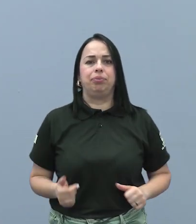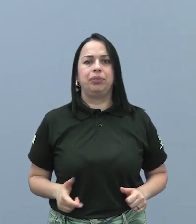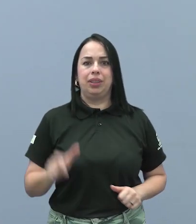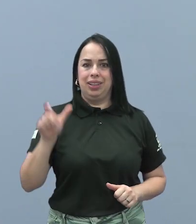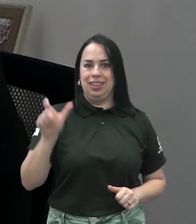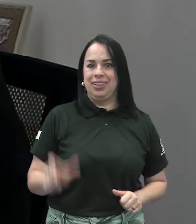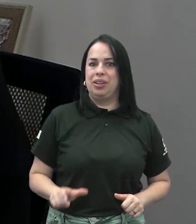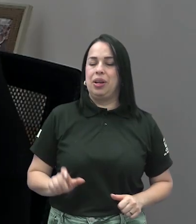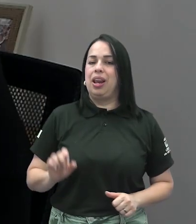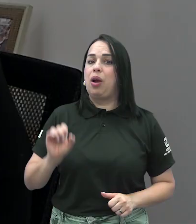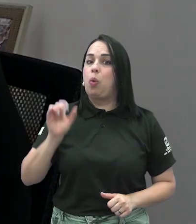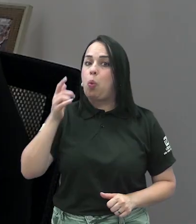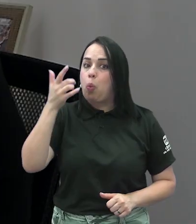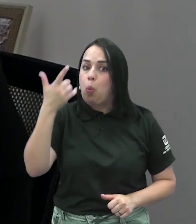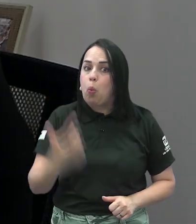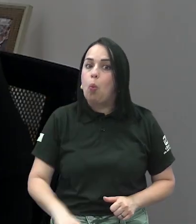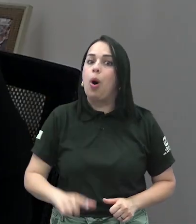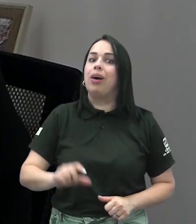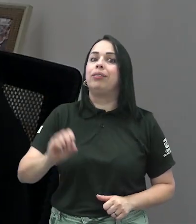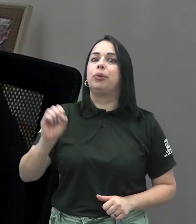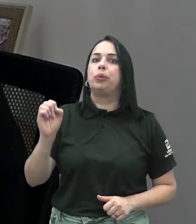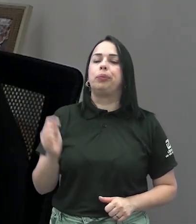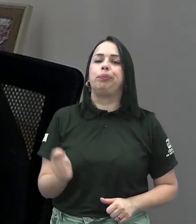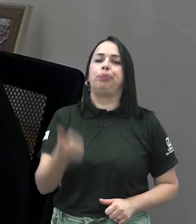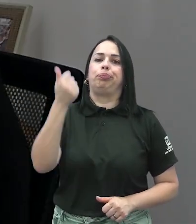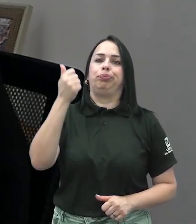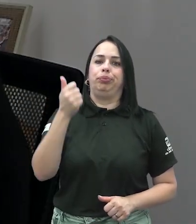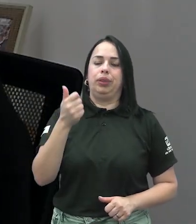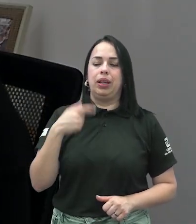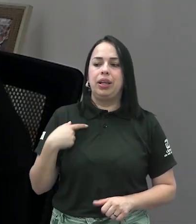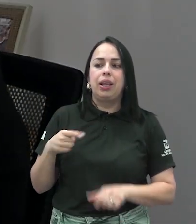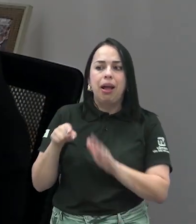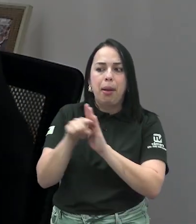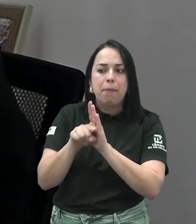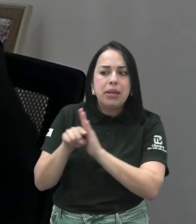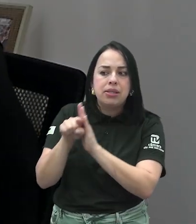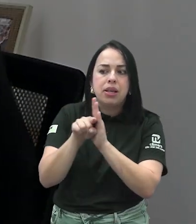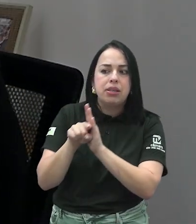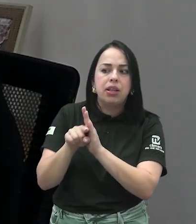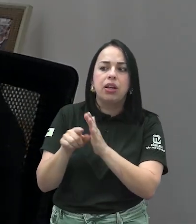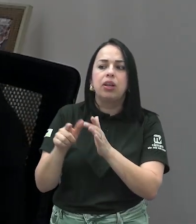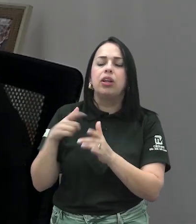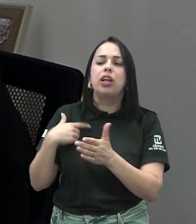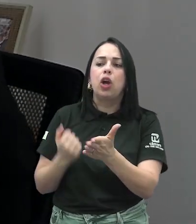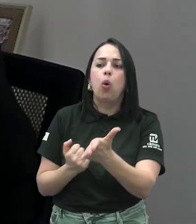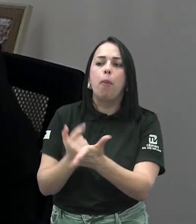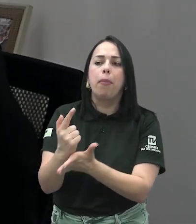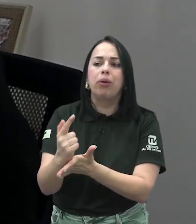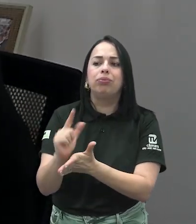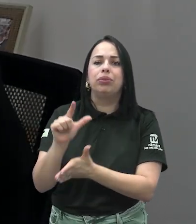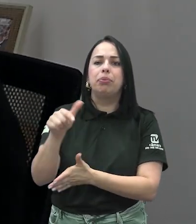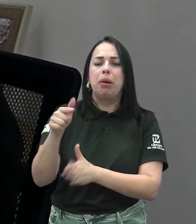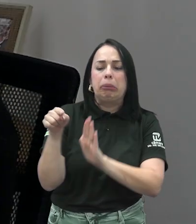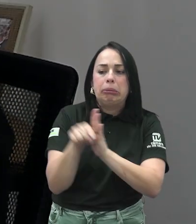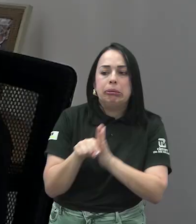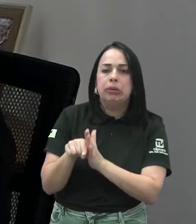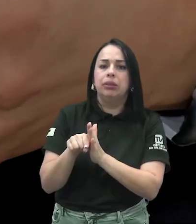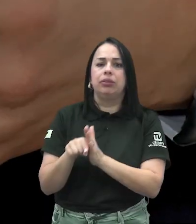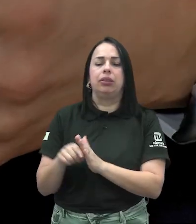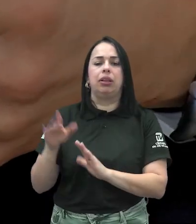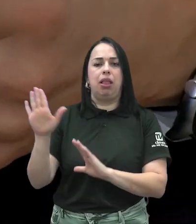do sacado. E a Flávia quase sofreu outro golpe enquanto rastreava a compra que havia realizado no site